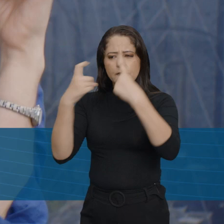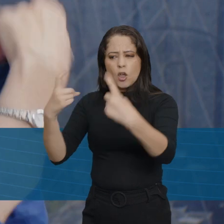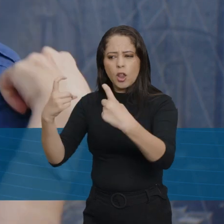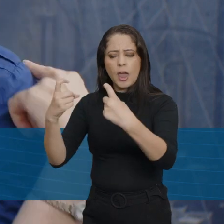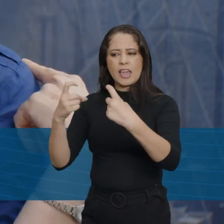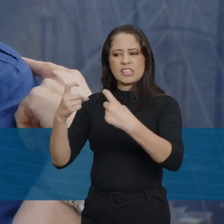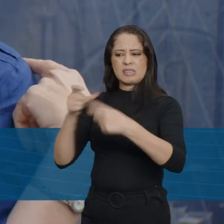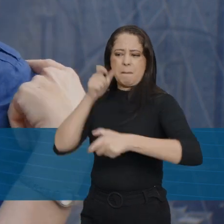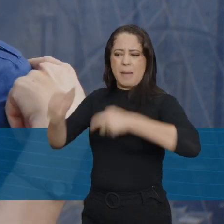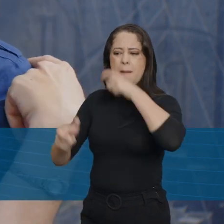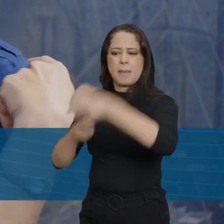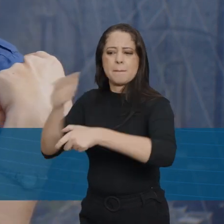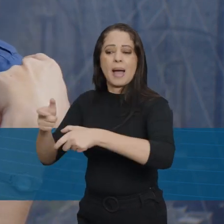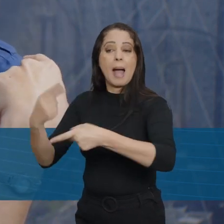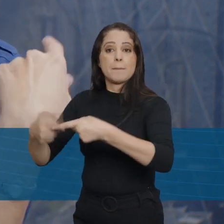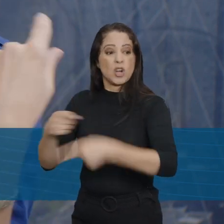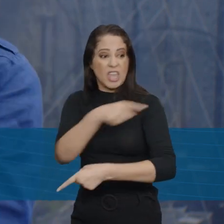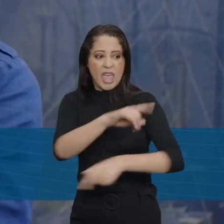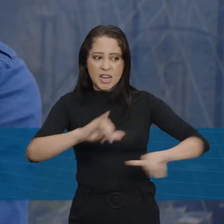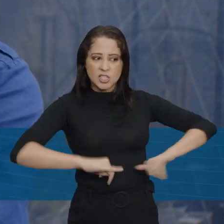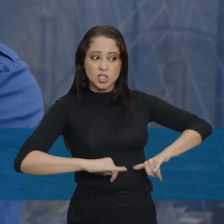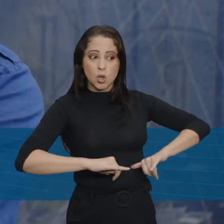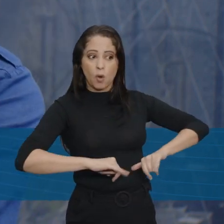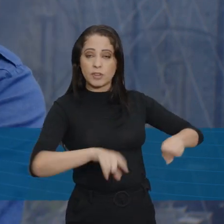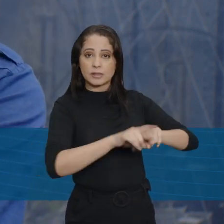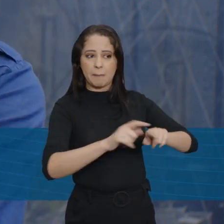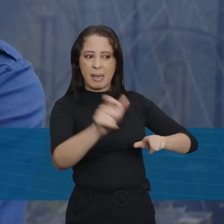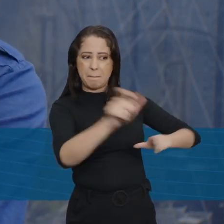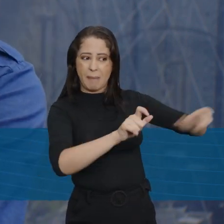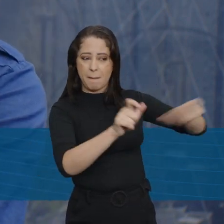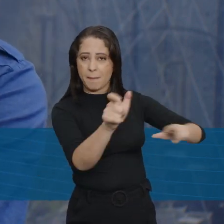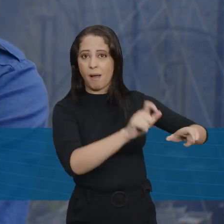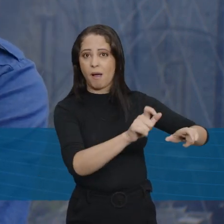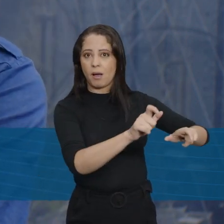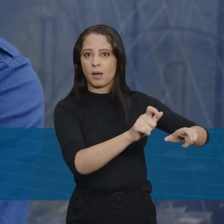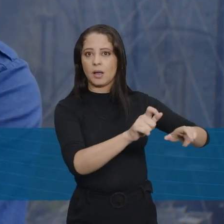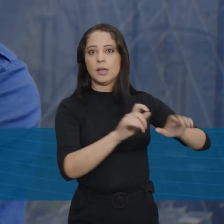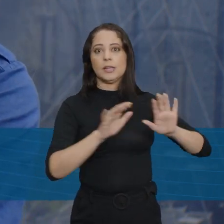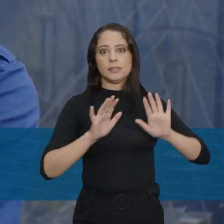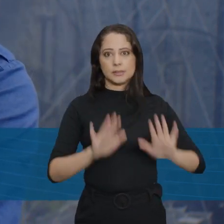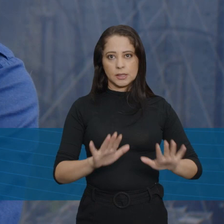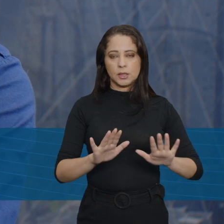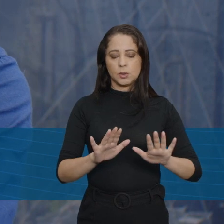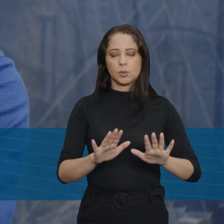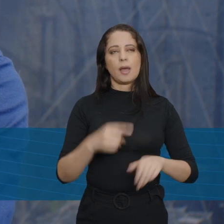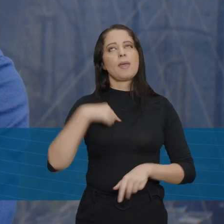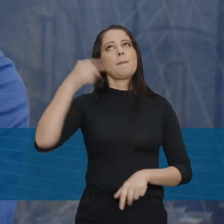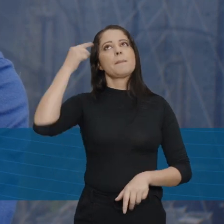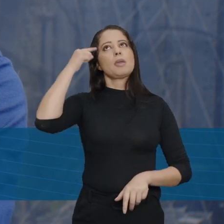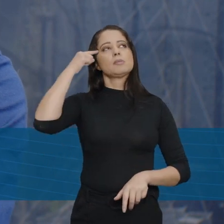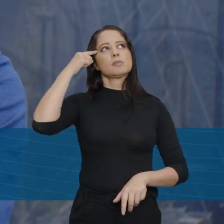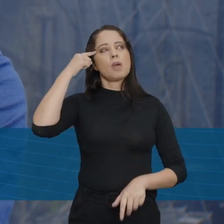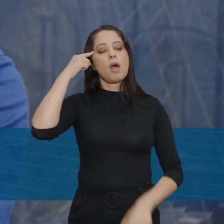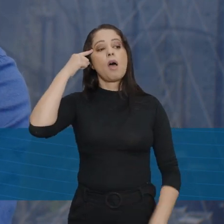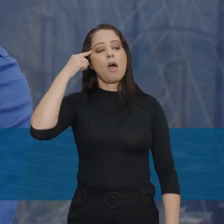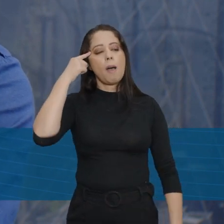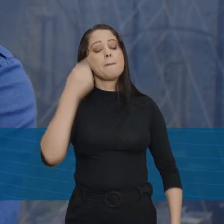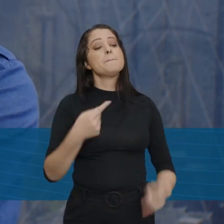que ele está sofrendo em outro grupo? Isso são coisas importantes da gente pensar. Quando a gente olha para a